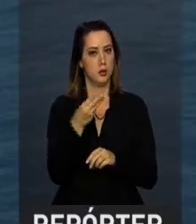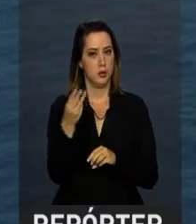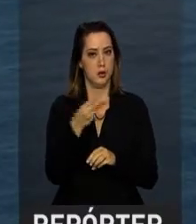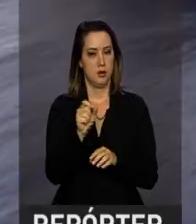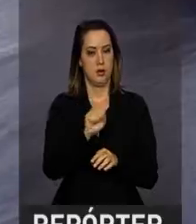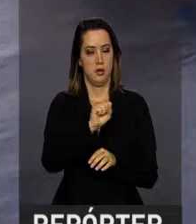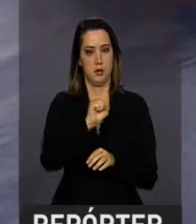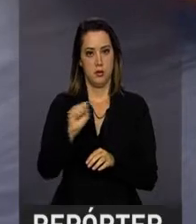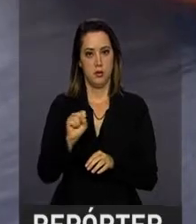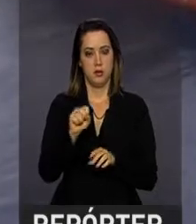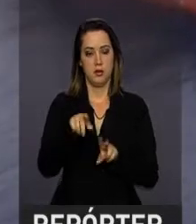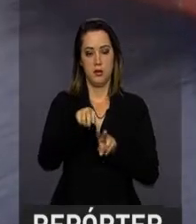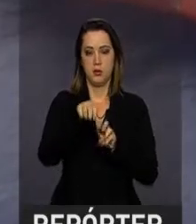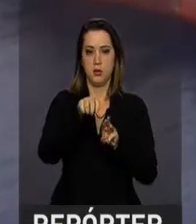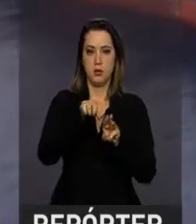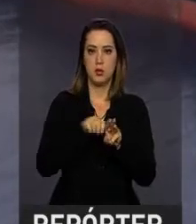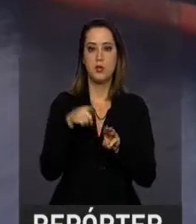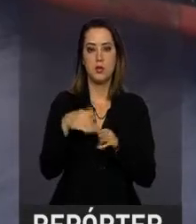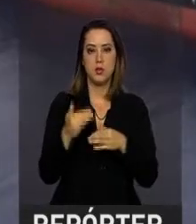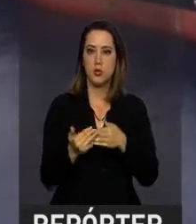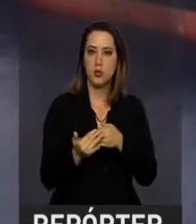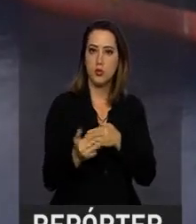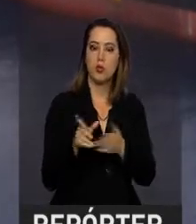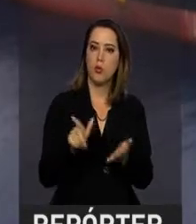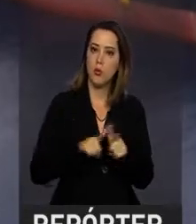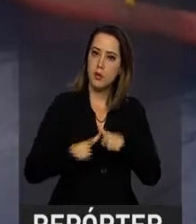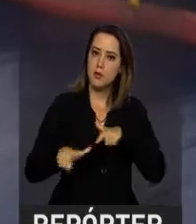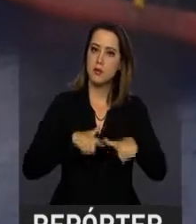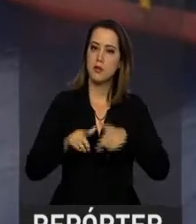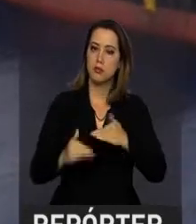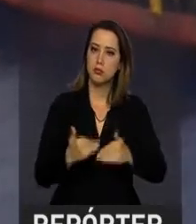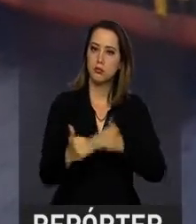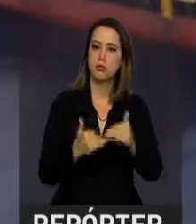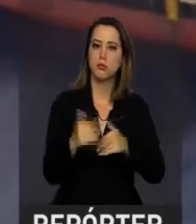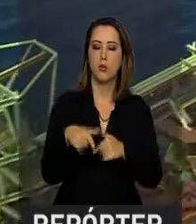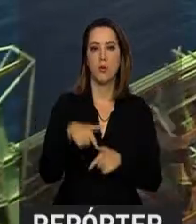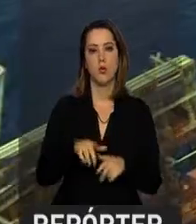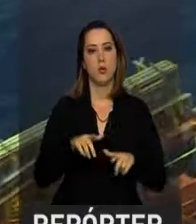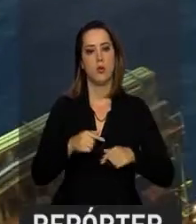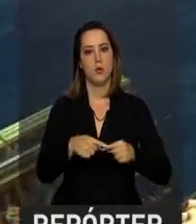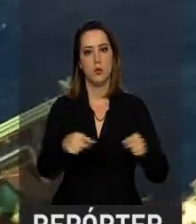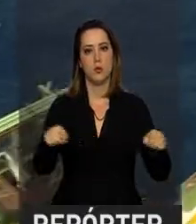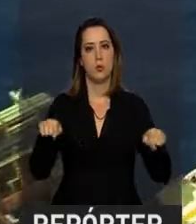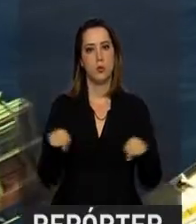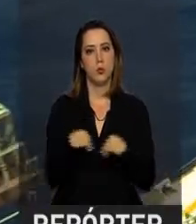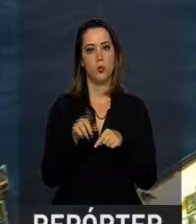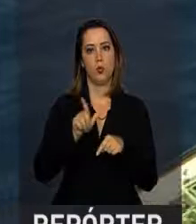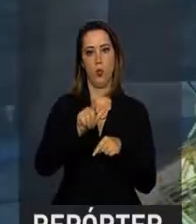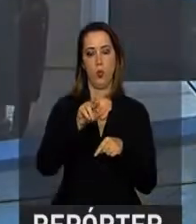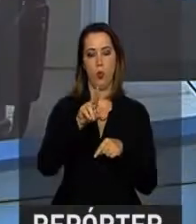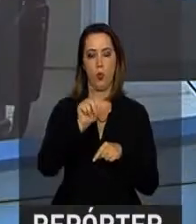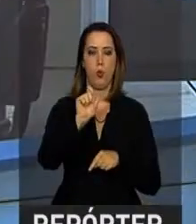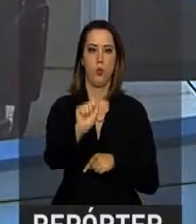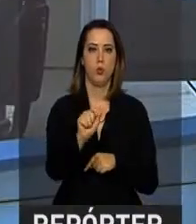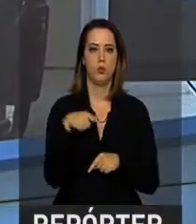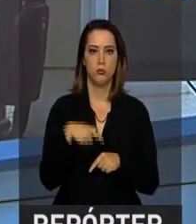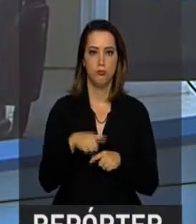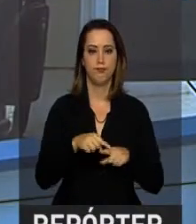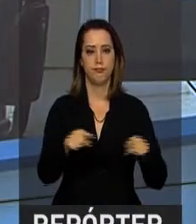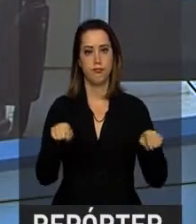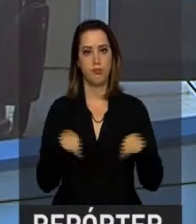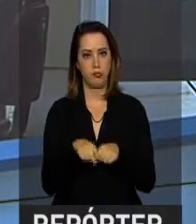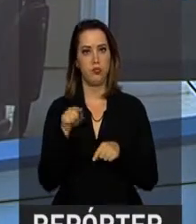na bacia de santos um novo sistema de produção instalado no campo de lula essa plataforma